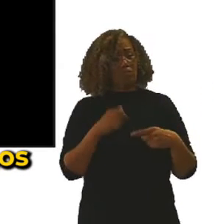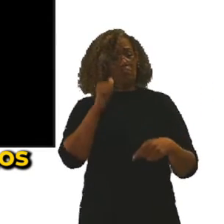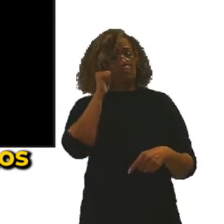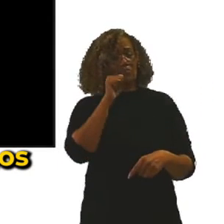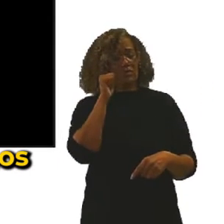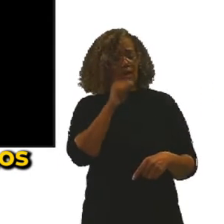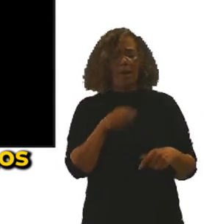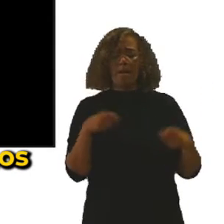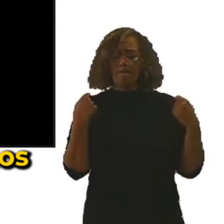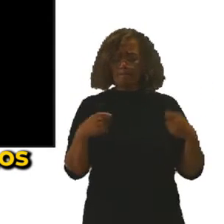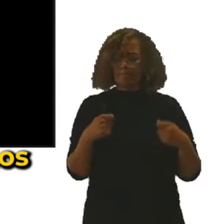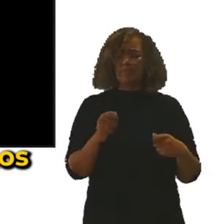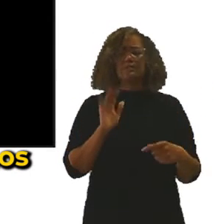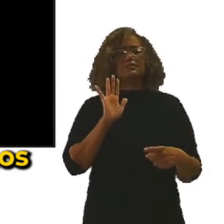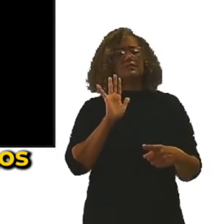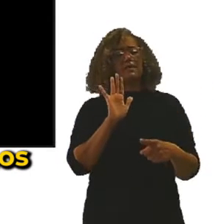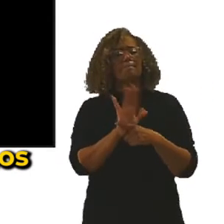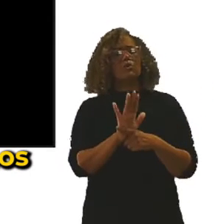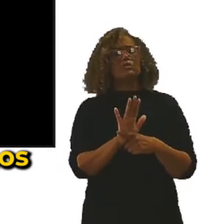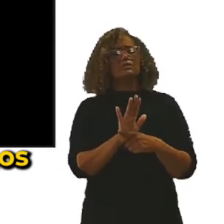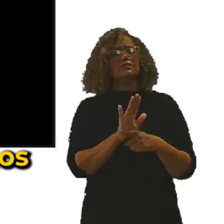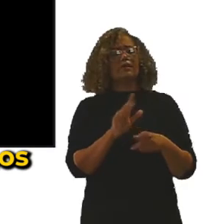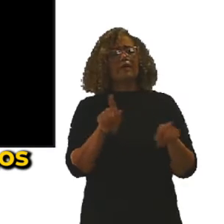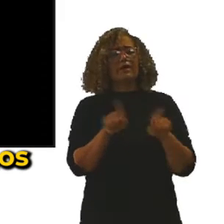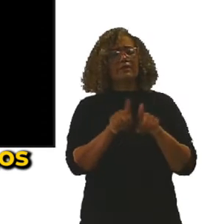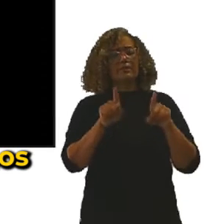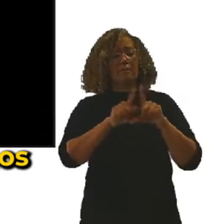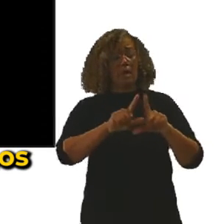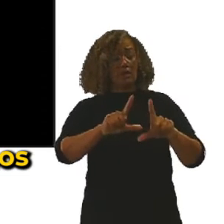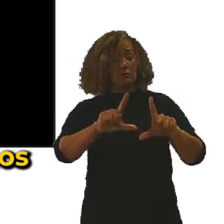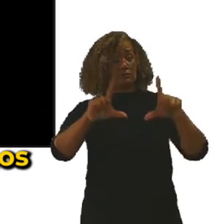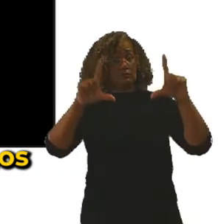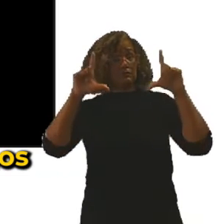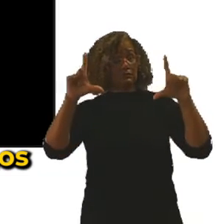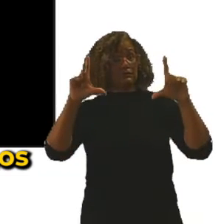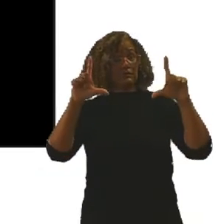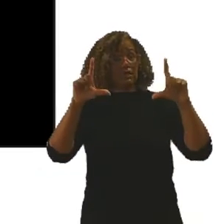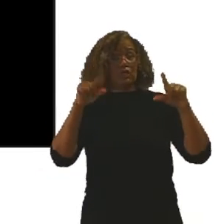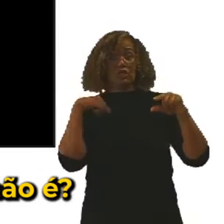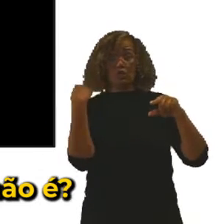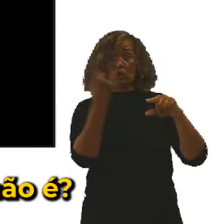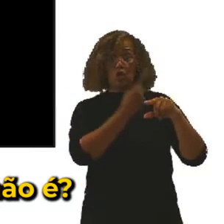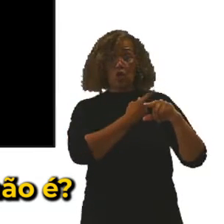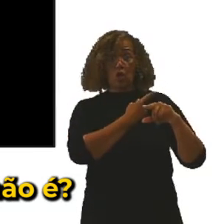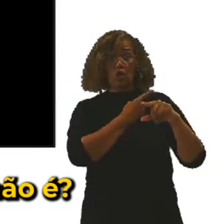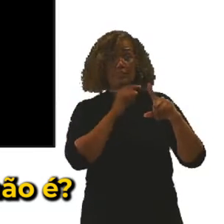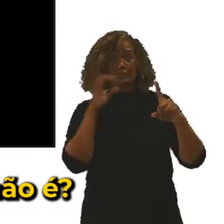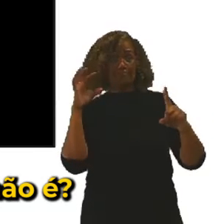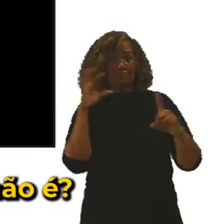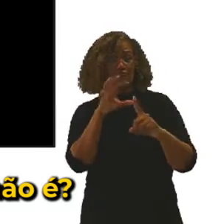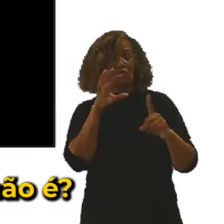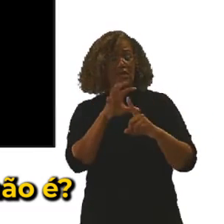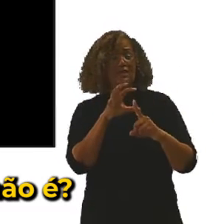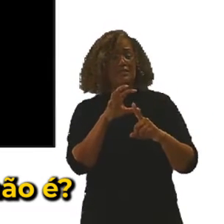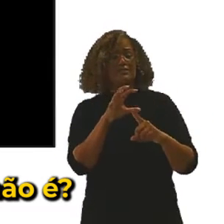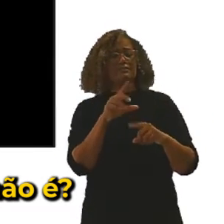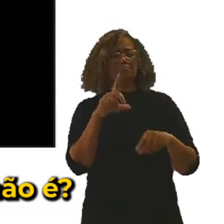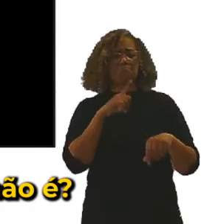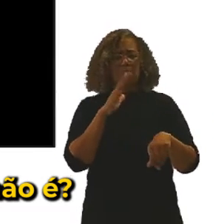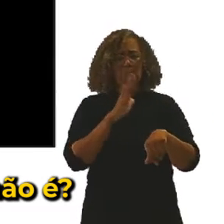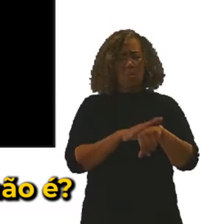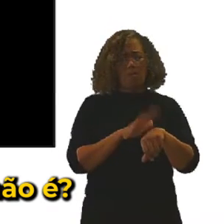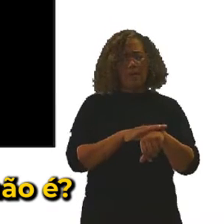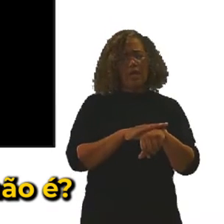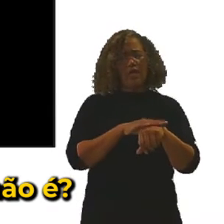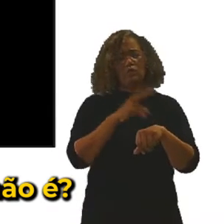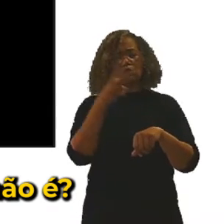colocar, portanto, um destaque que nós estamos enfrentando duas pandemias. Isso não